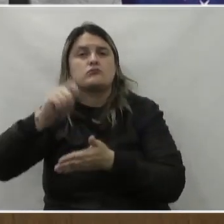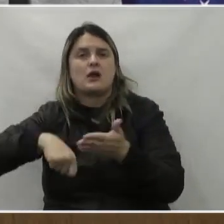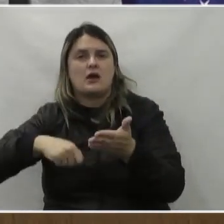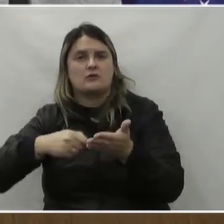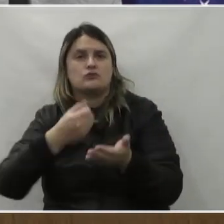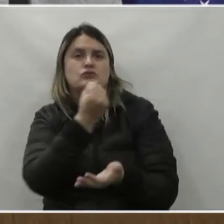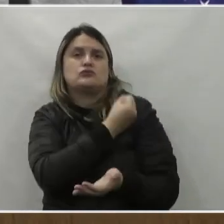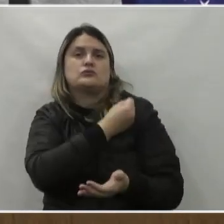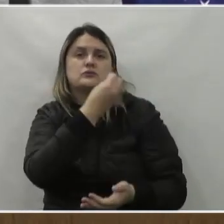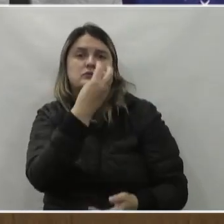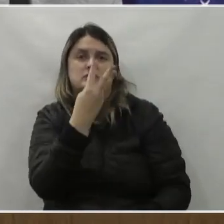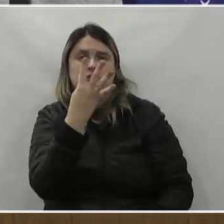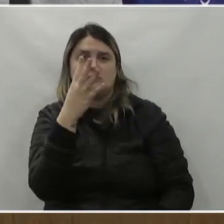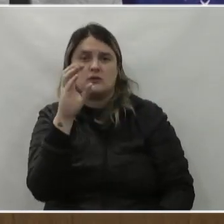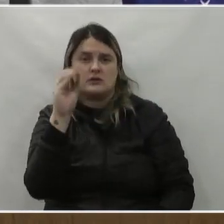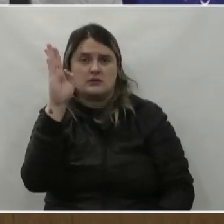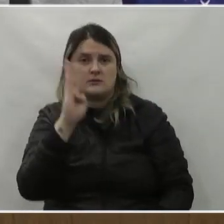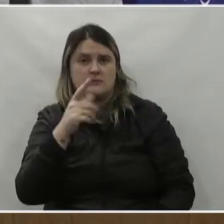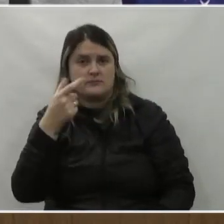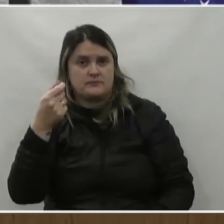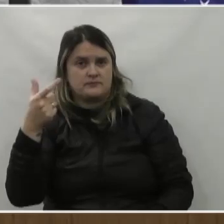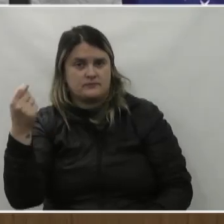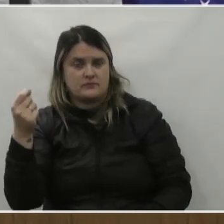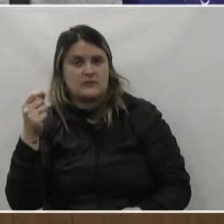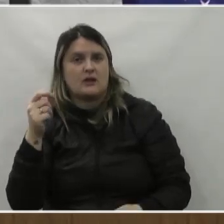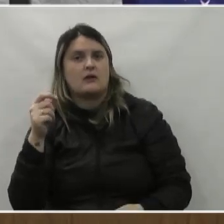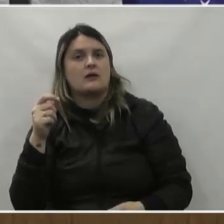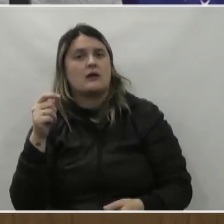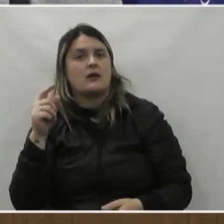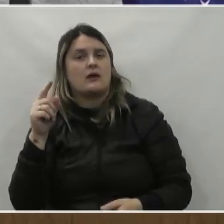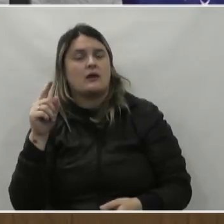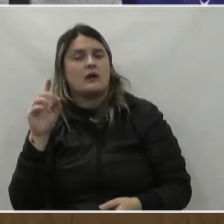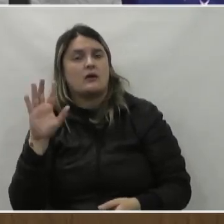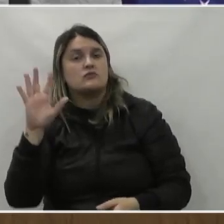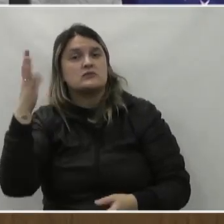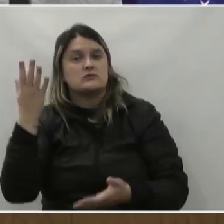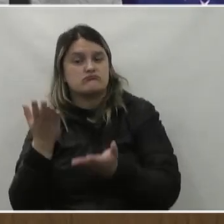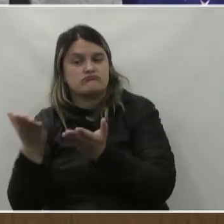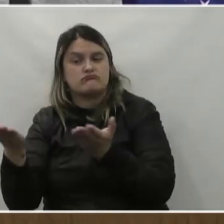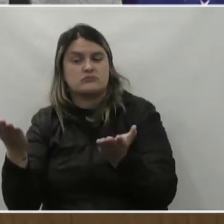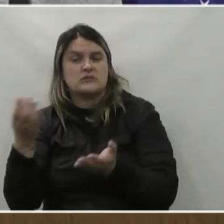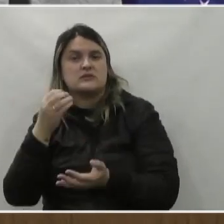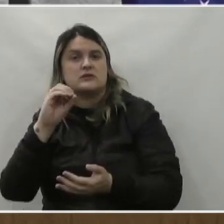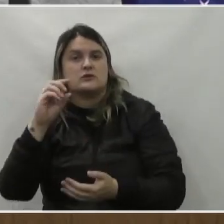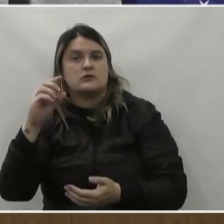número 340/2020, decorrente da concorrência pública número